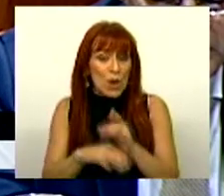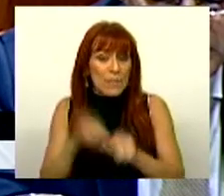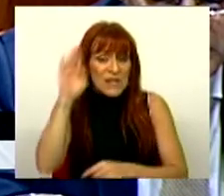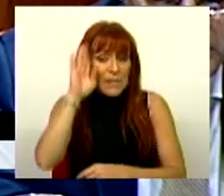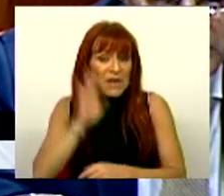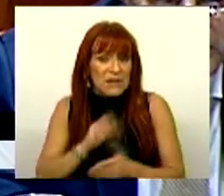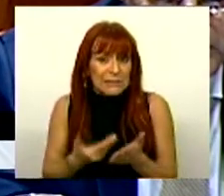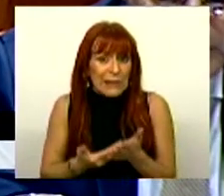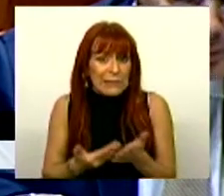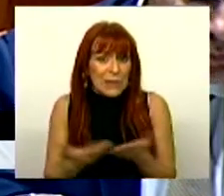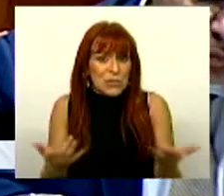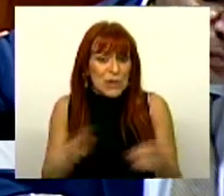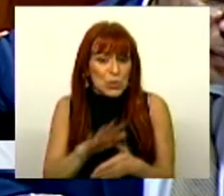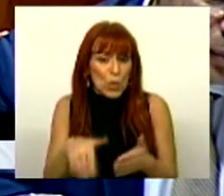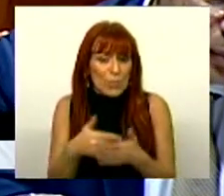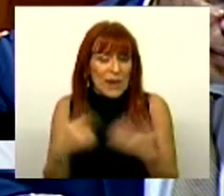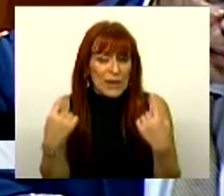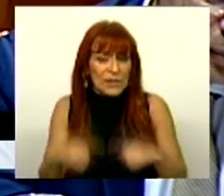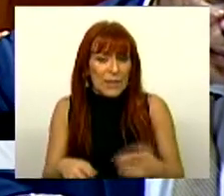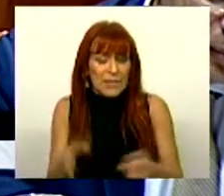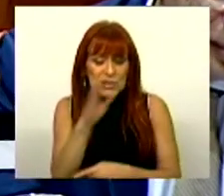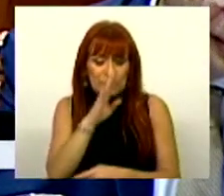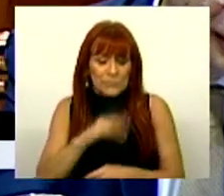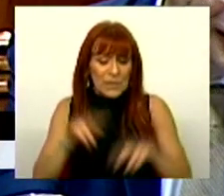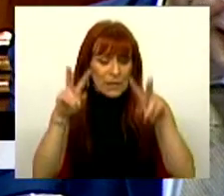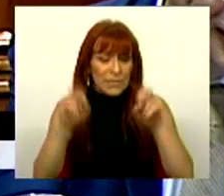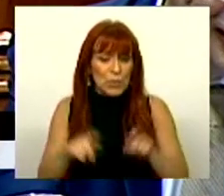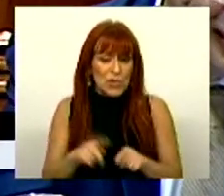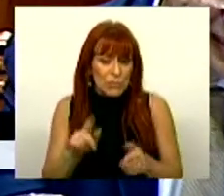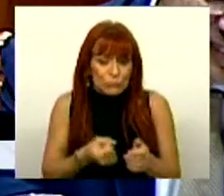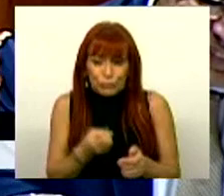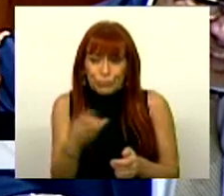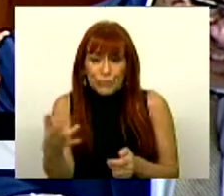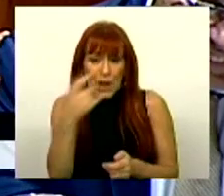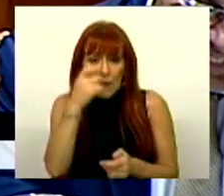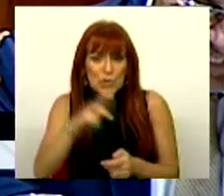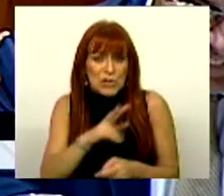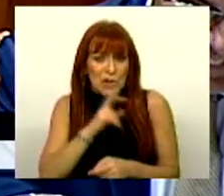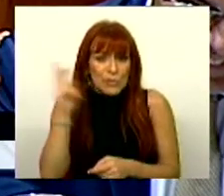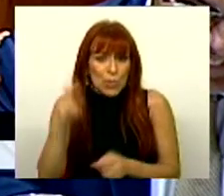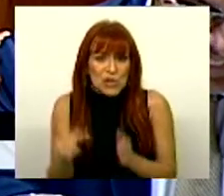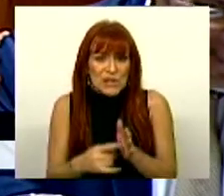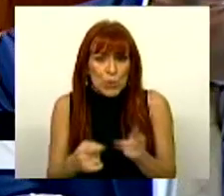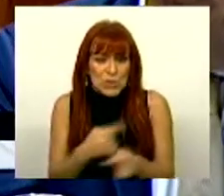militar, executando o plano que temos em matéria de efetivos, para responder às